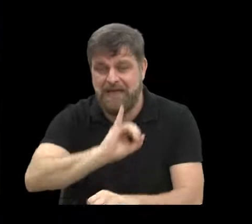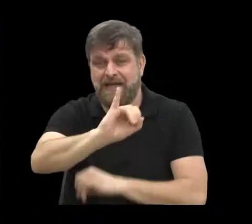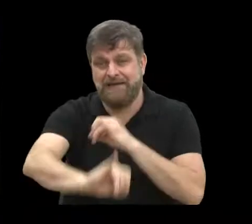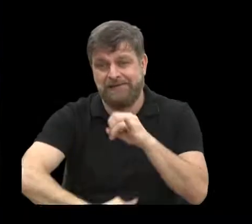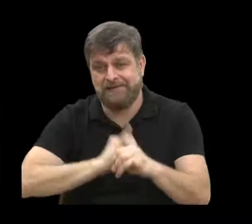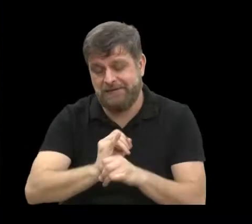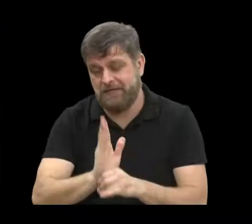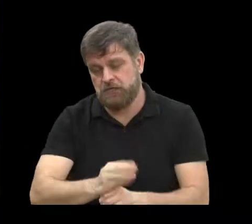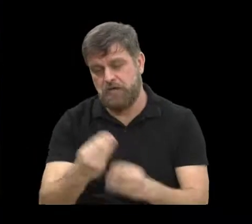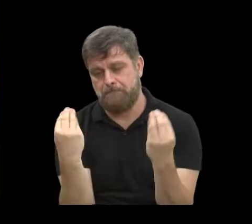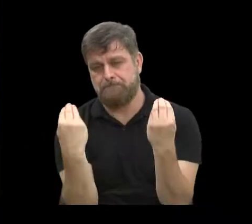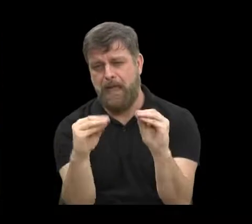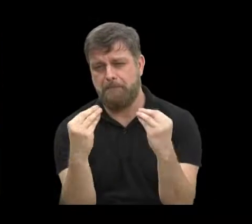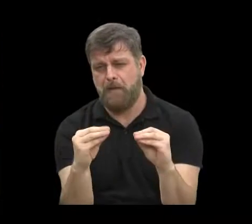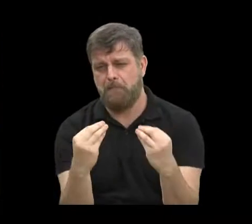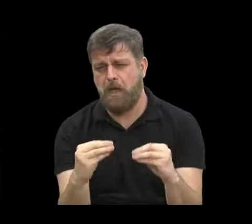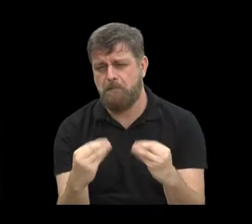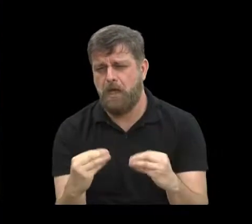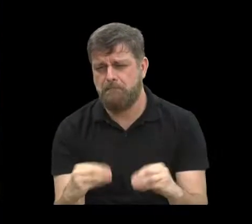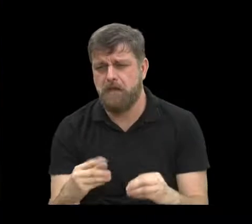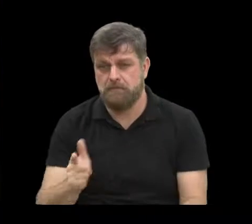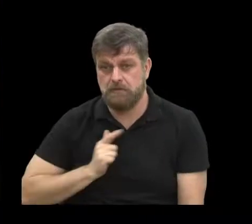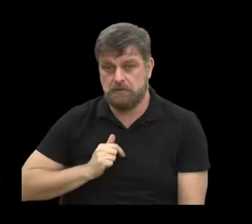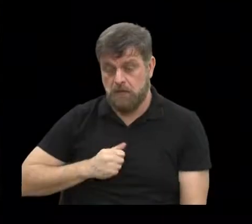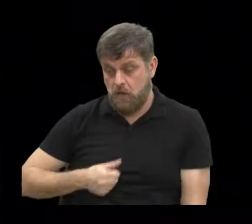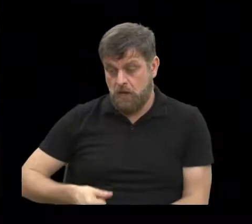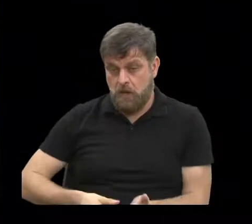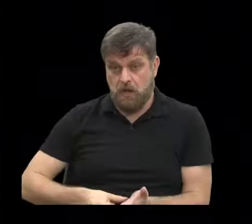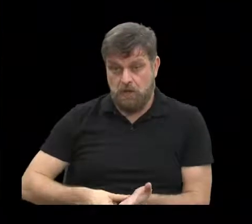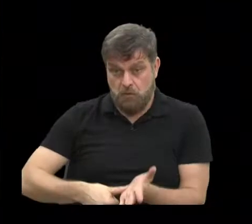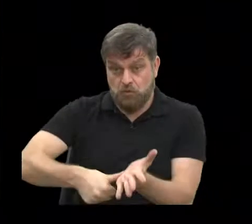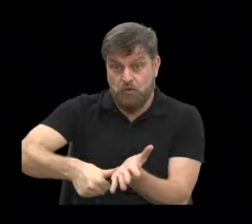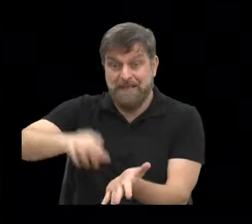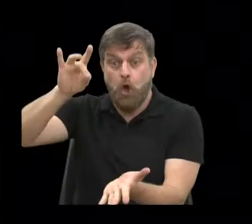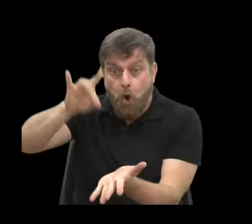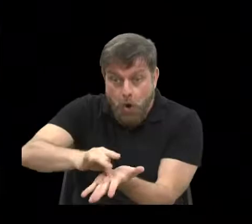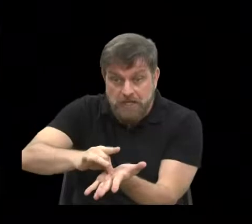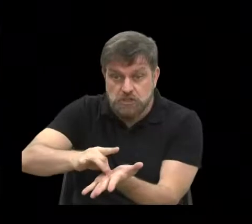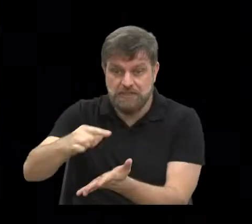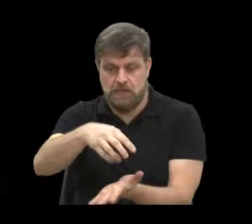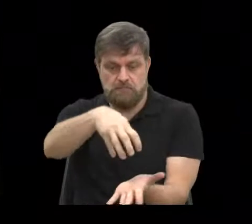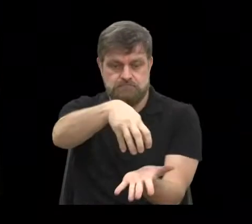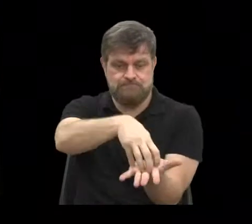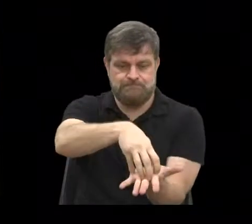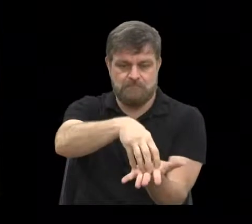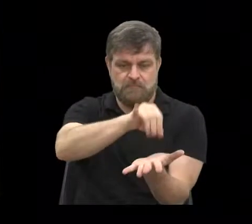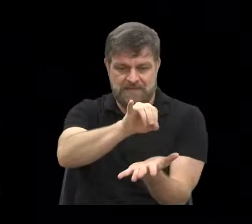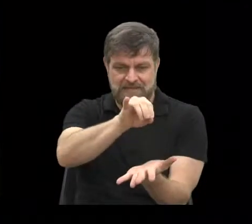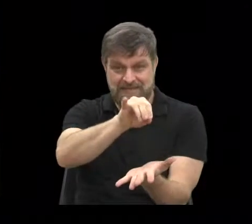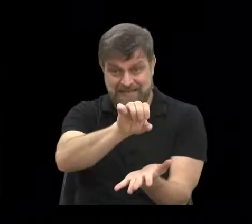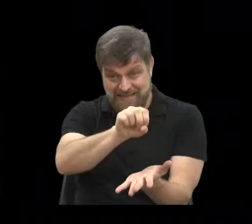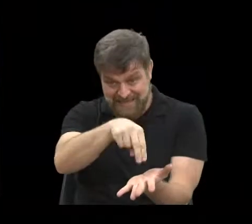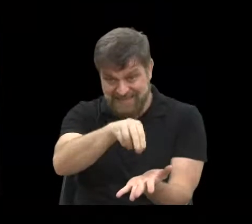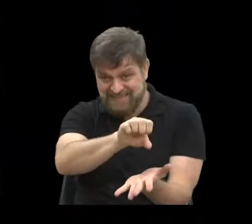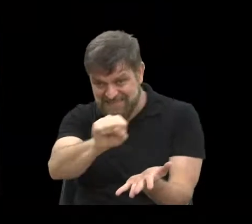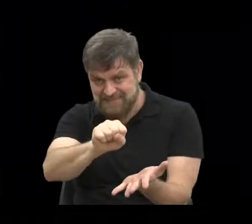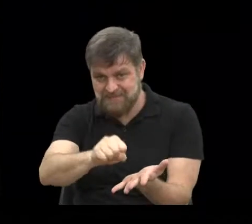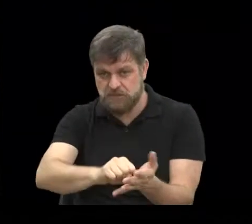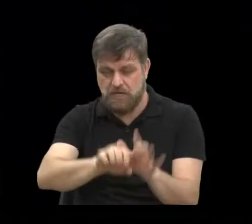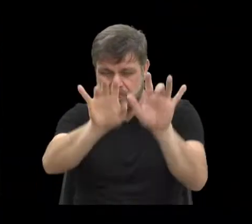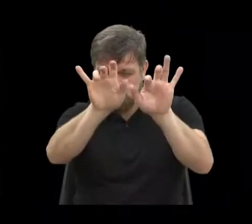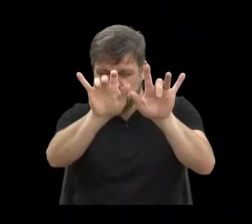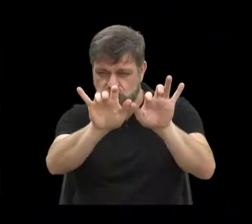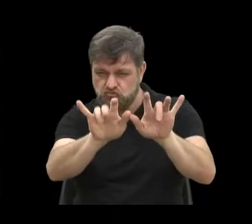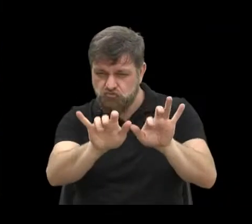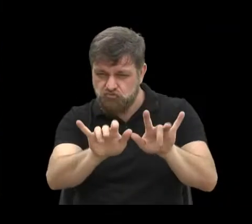endereço. Não precisa, leva o original e as agências elas estão digitalizando, ok? Estamos com